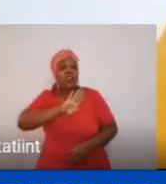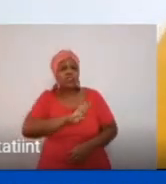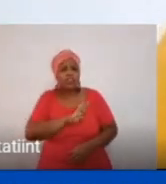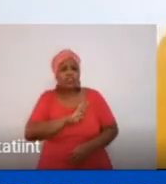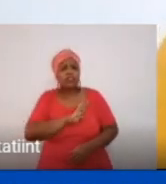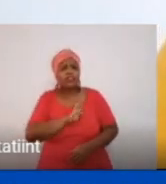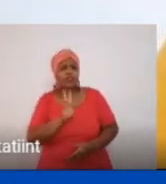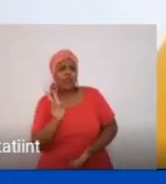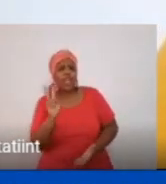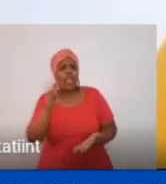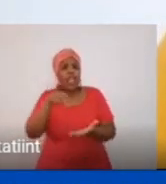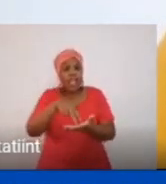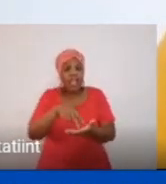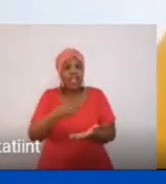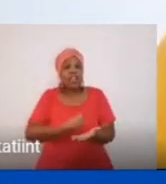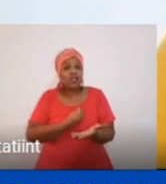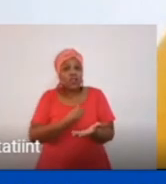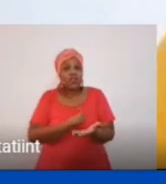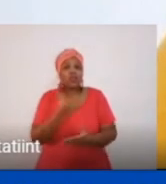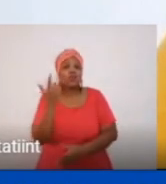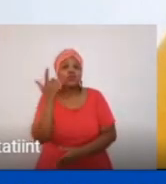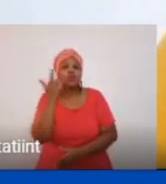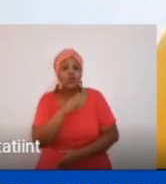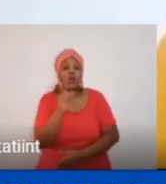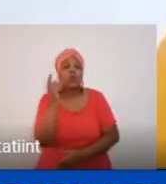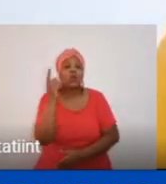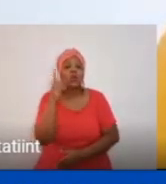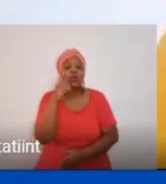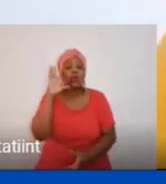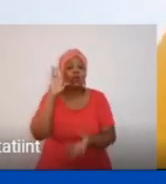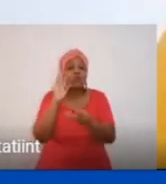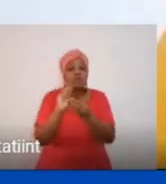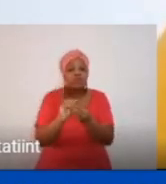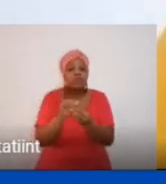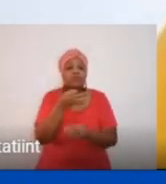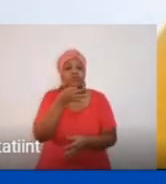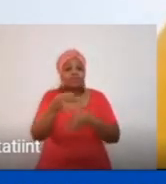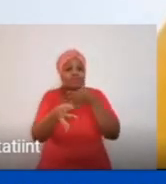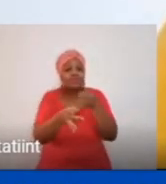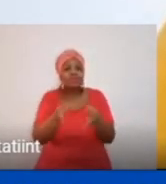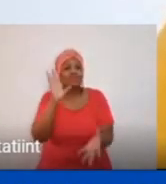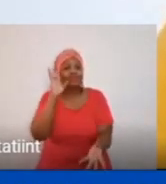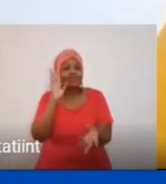recupere isso para a gente conseguir fazer propostas e soluções que sejam